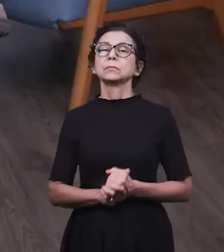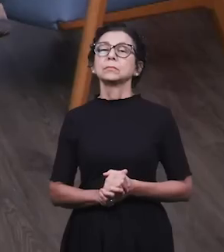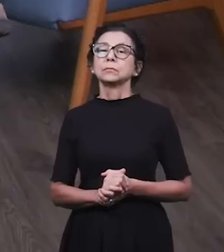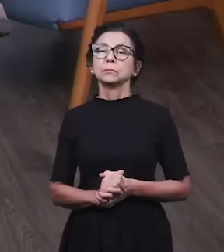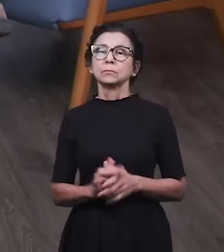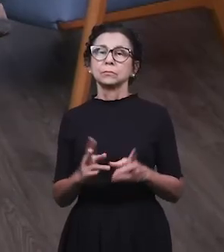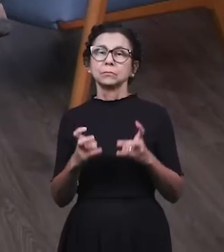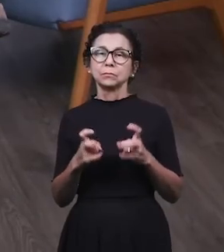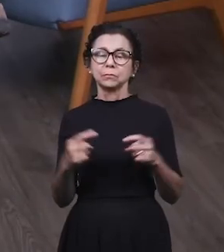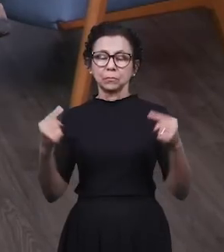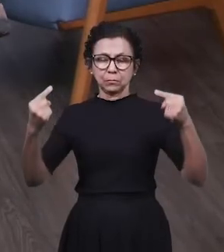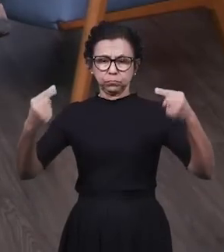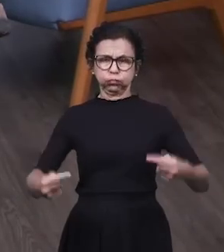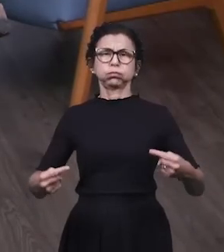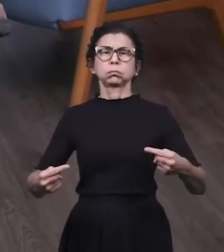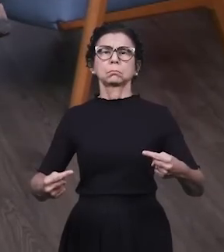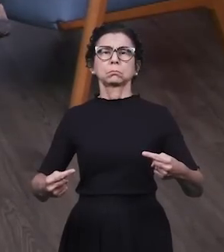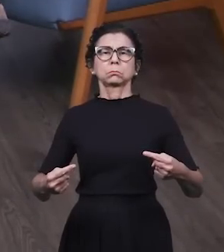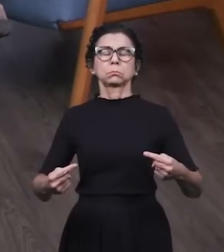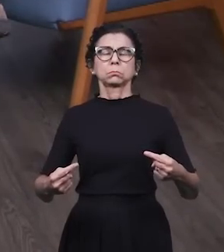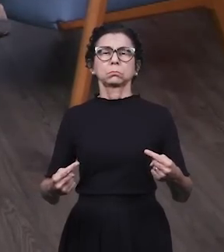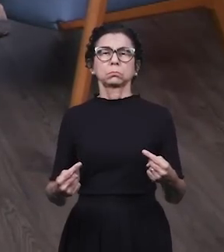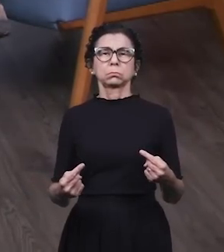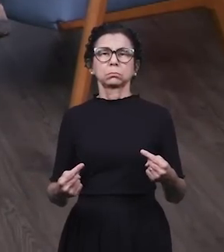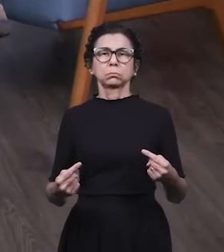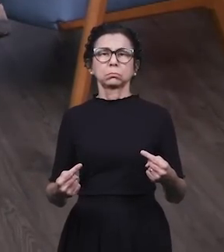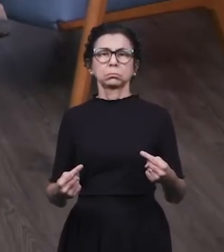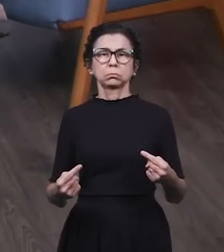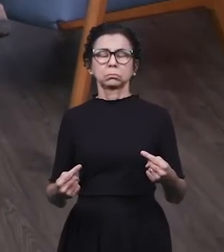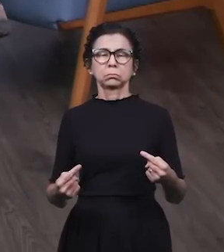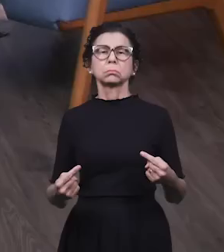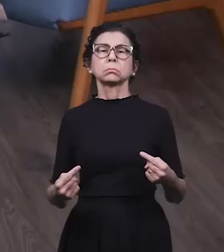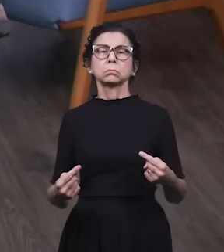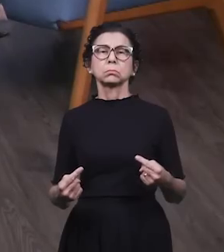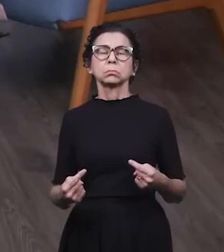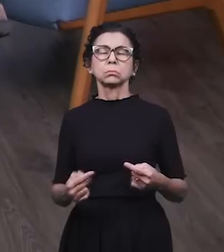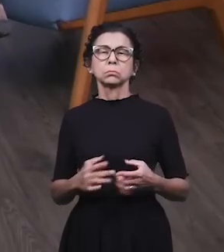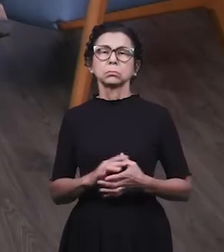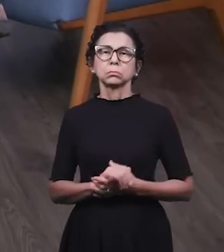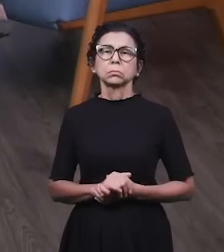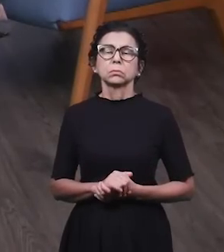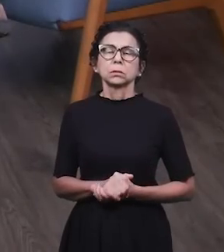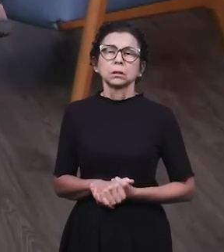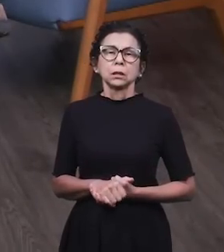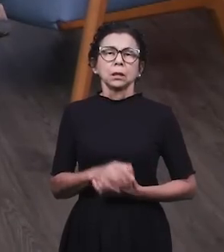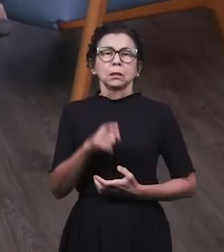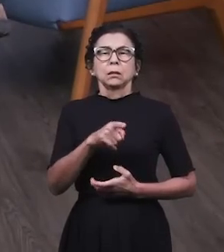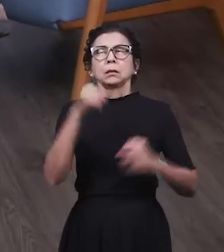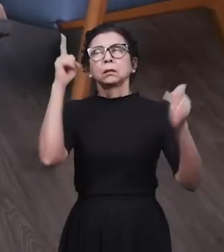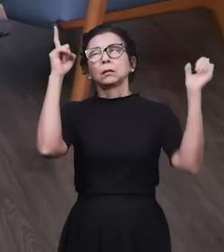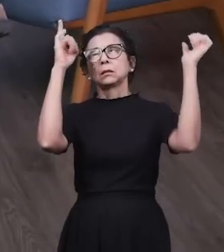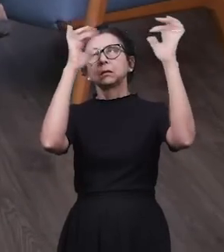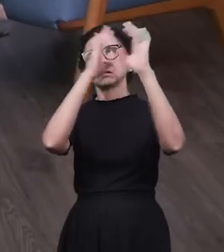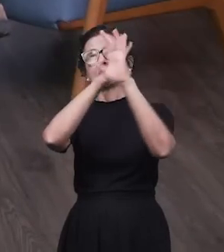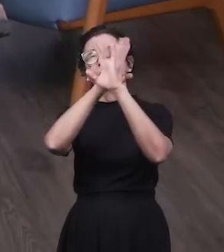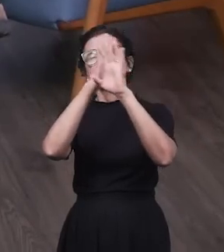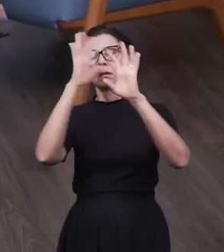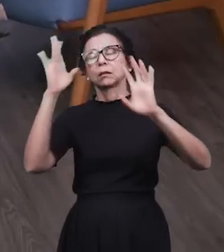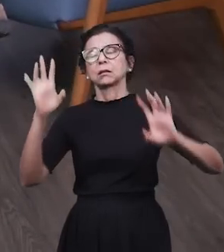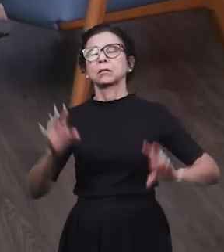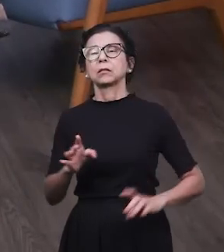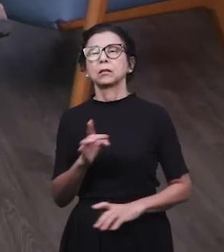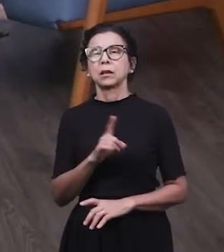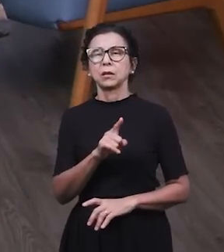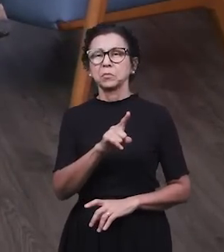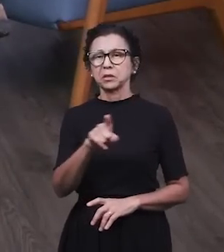maior do confronto, da oposição. Não é só o coração que está desatento, que ele